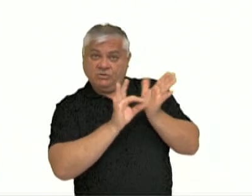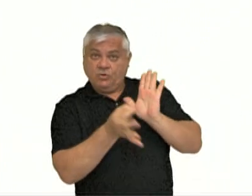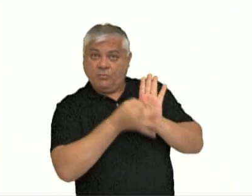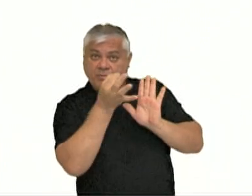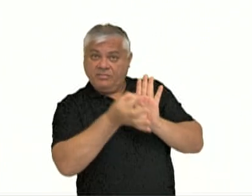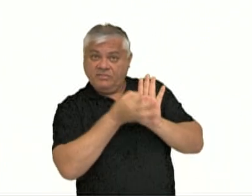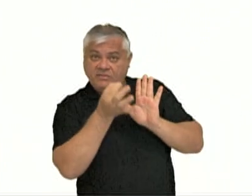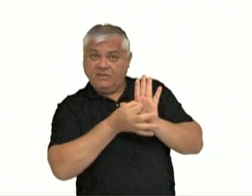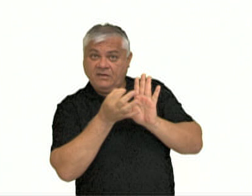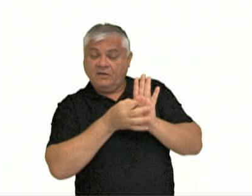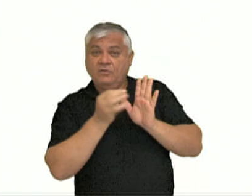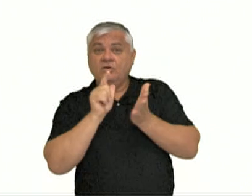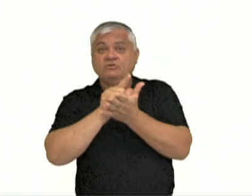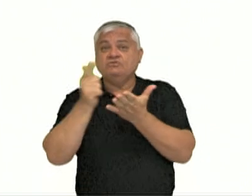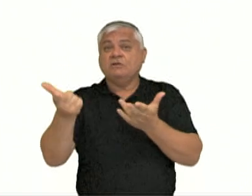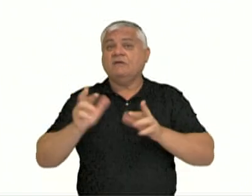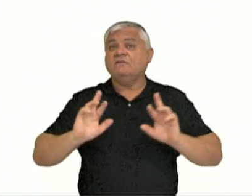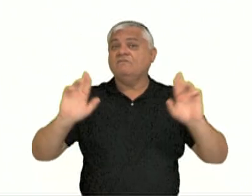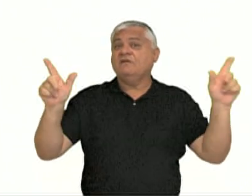de opinião?